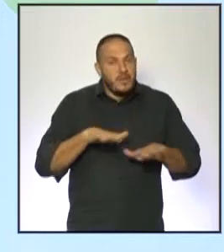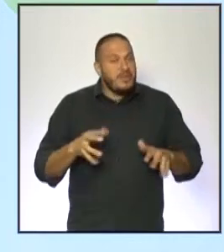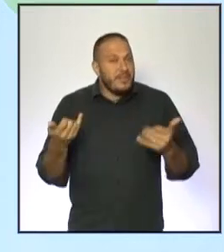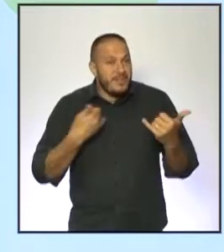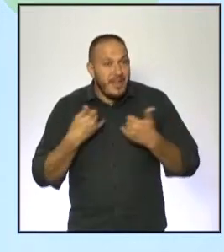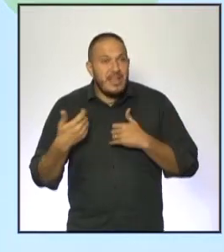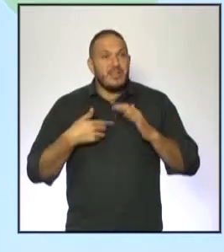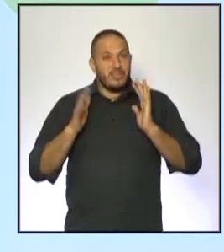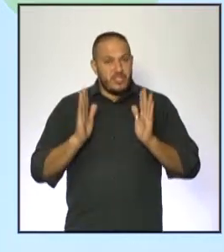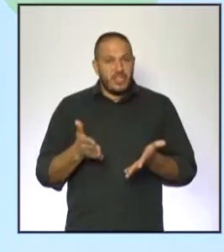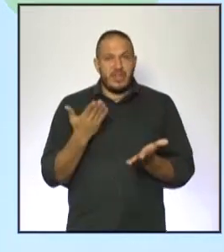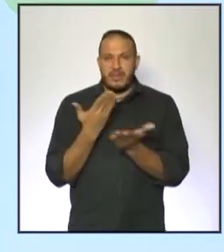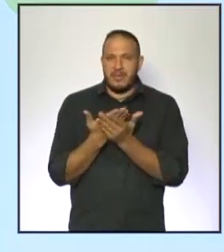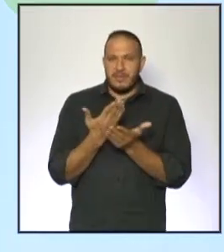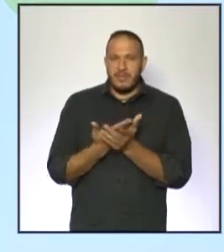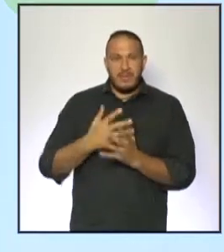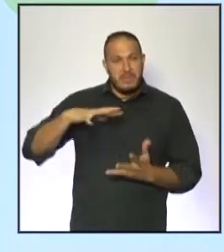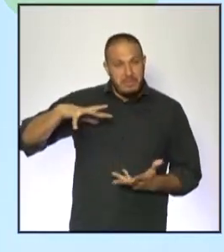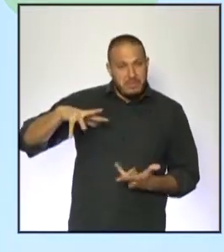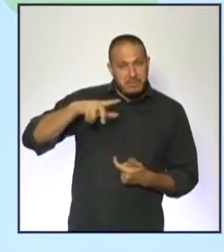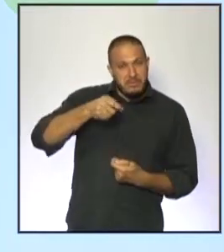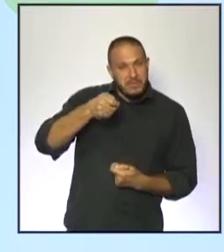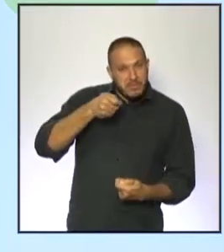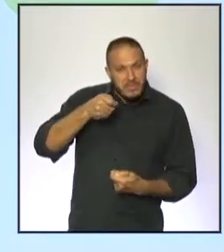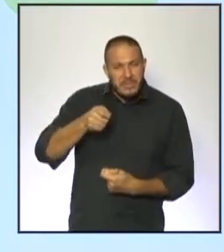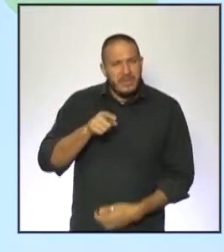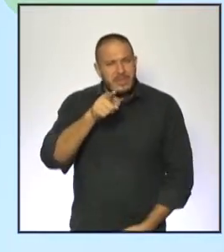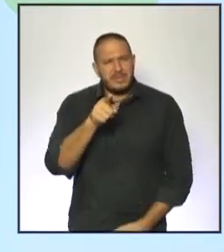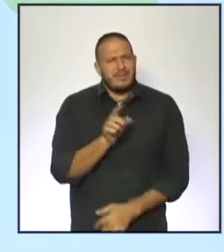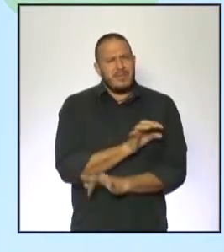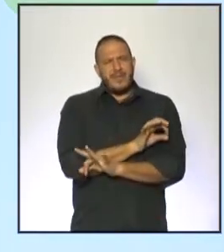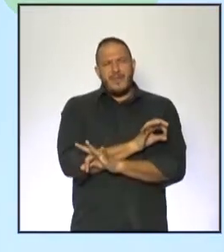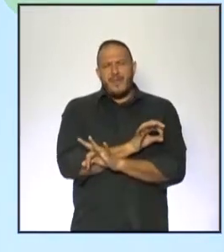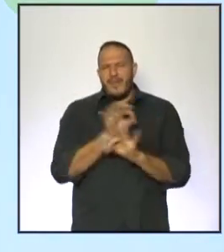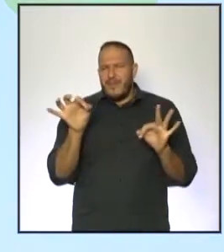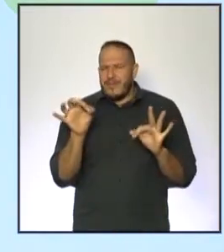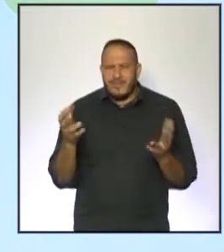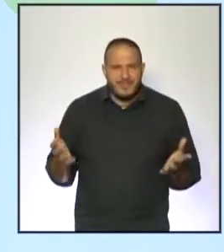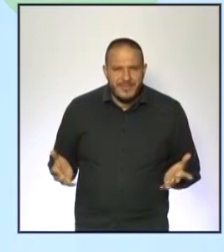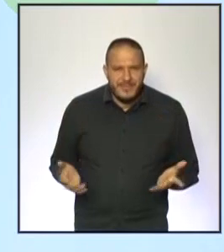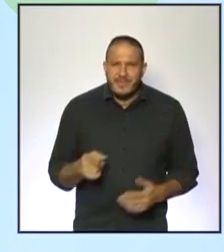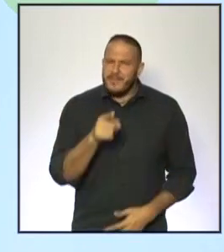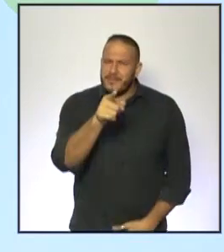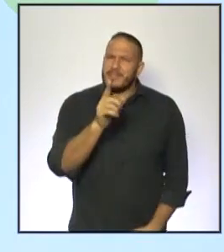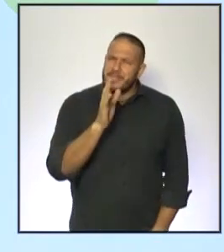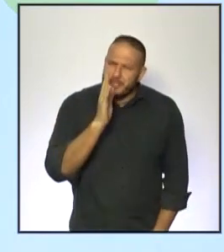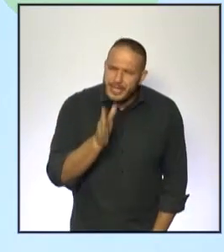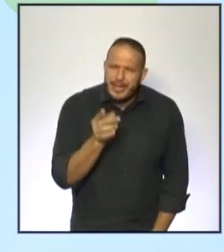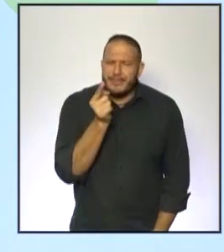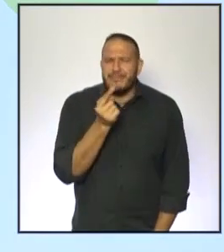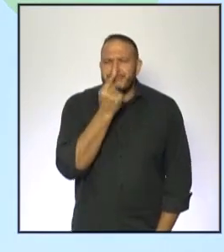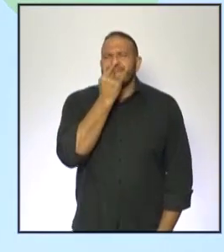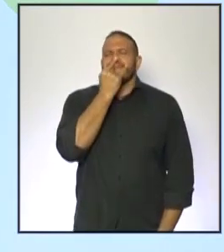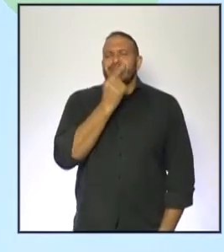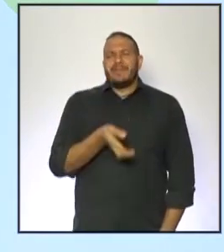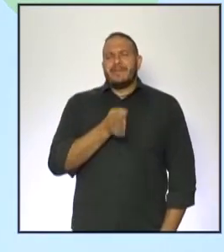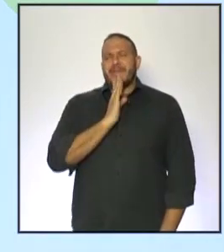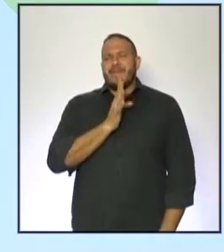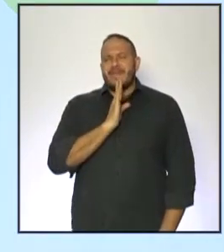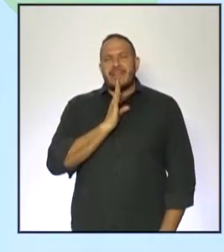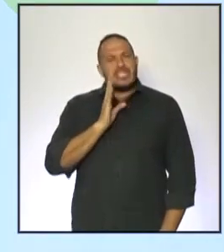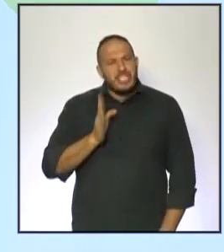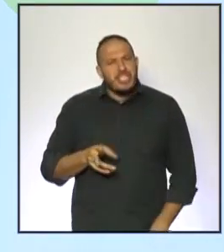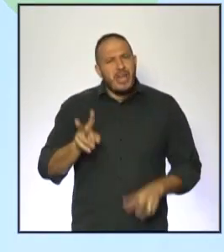de sustentabilidade. Excelente! Você que já teve, que você já está inteirado sobre o tema, seja um